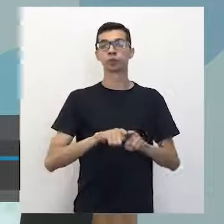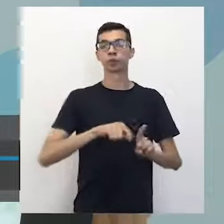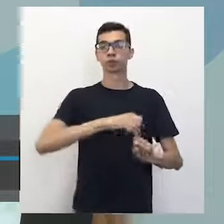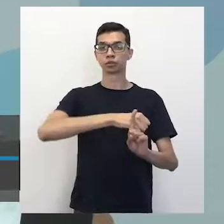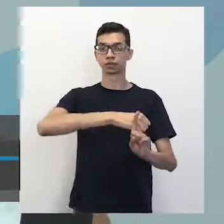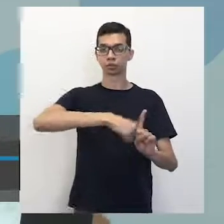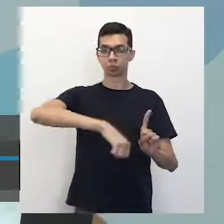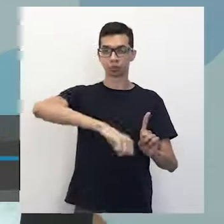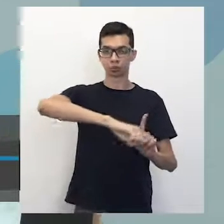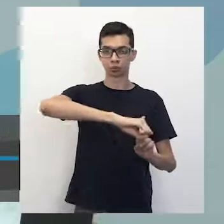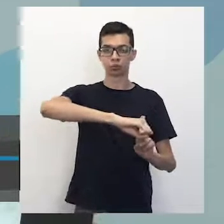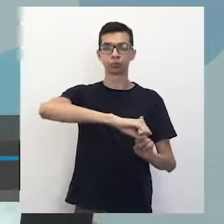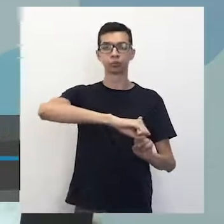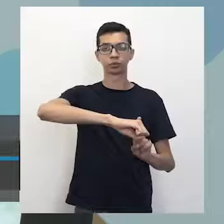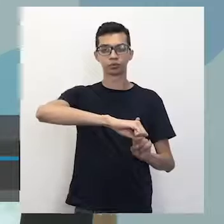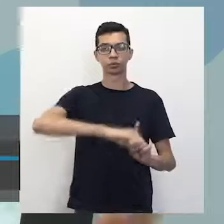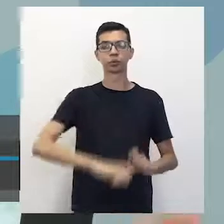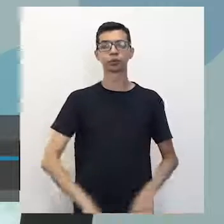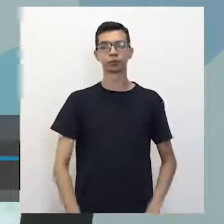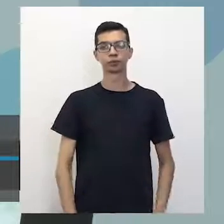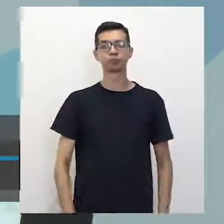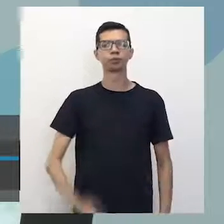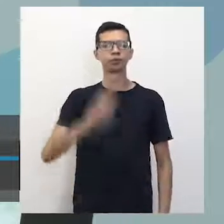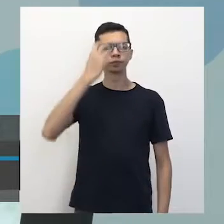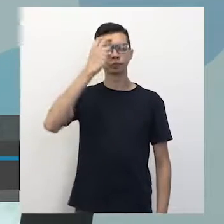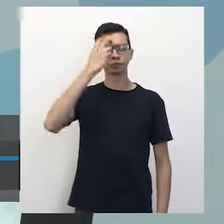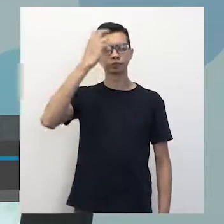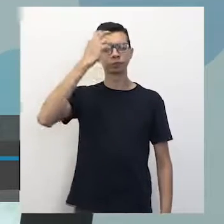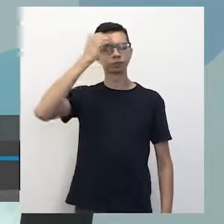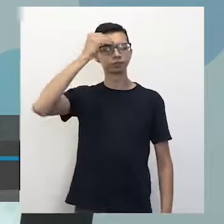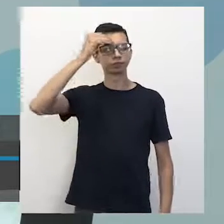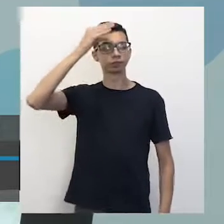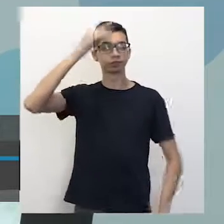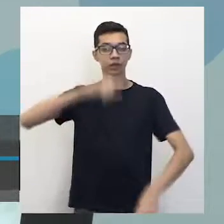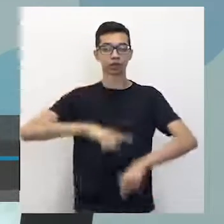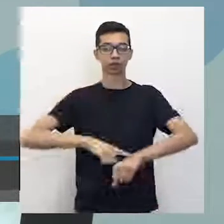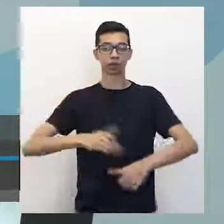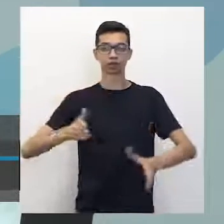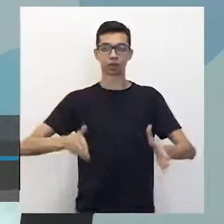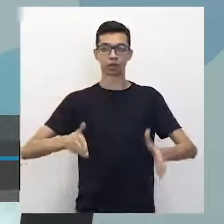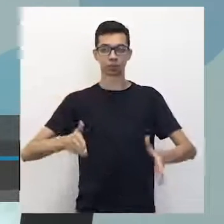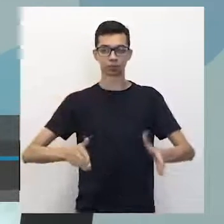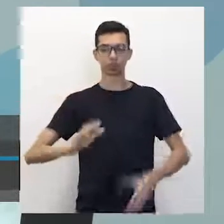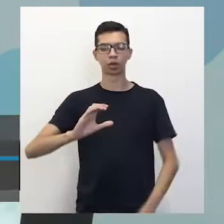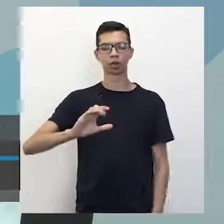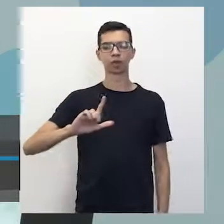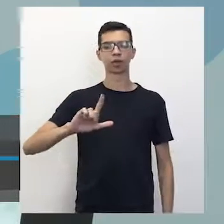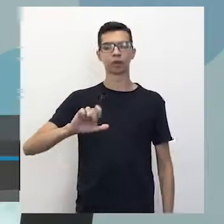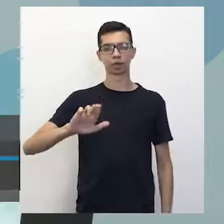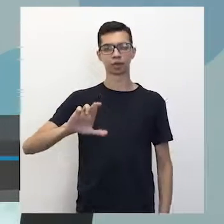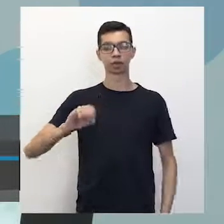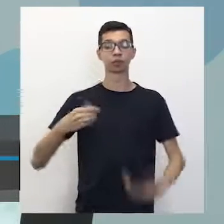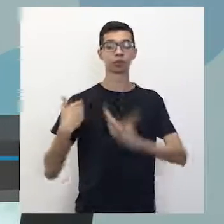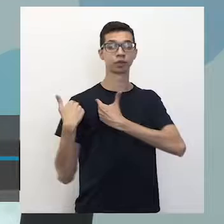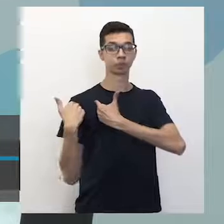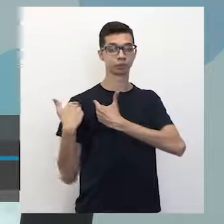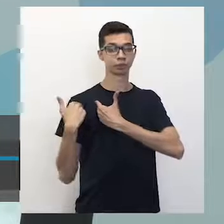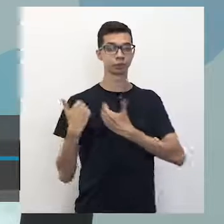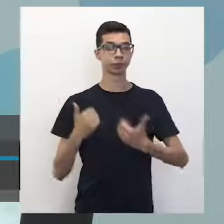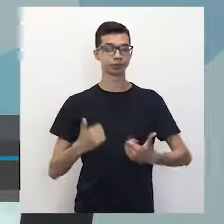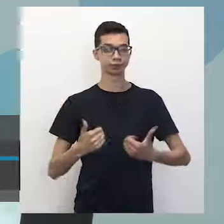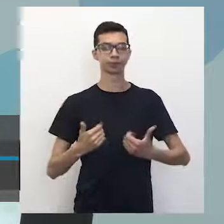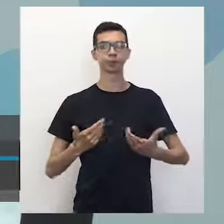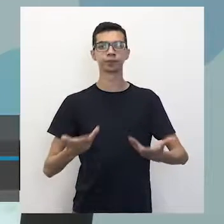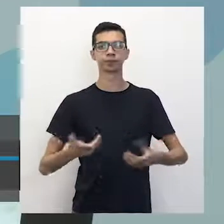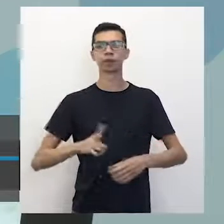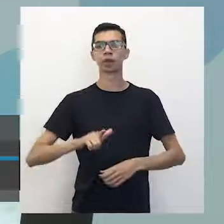produzir essa intelectualidade do período, tá? Num determinado momento, essa